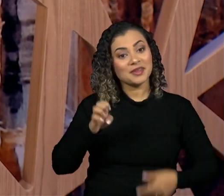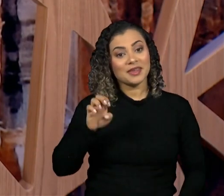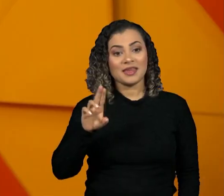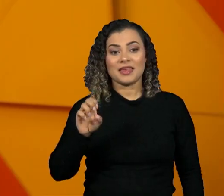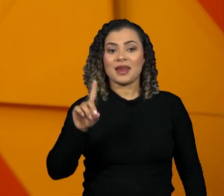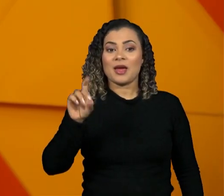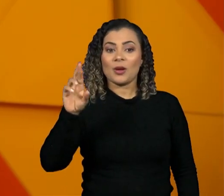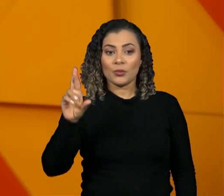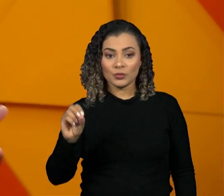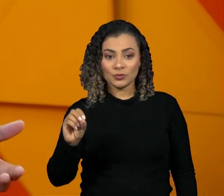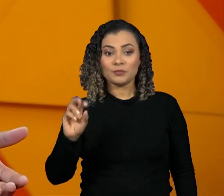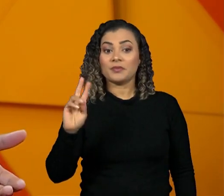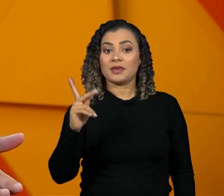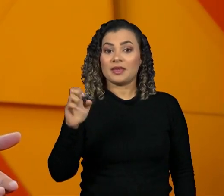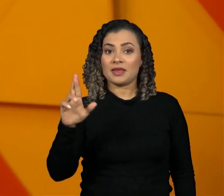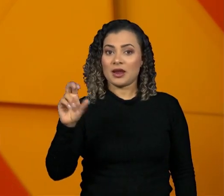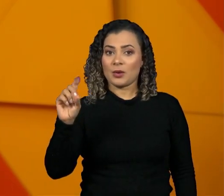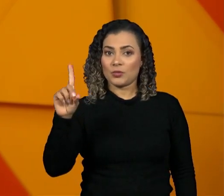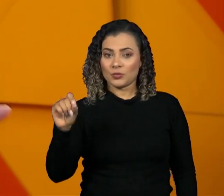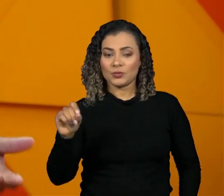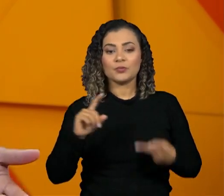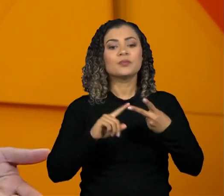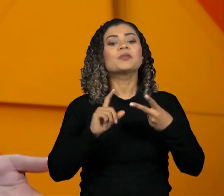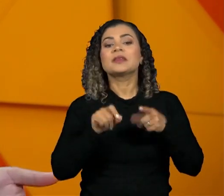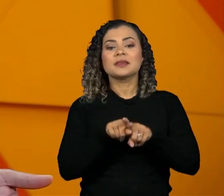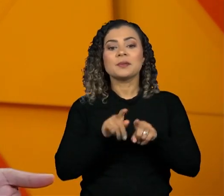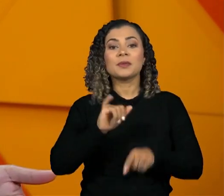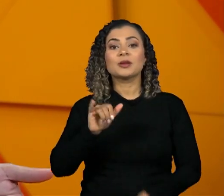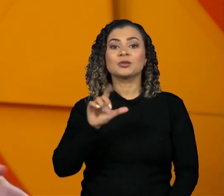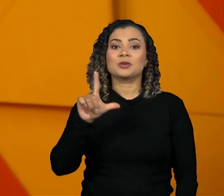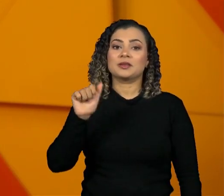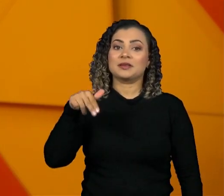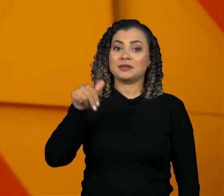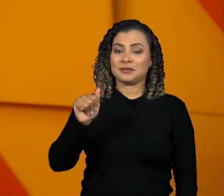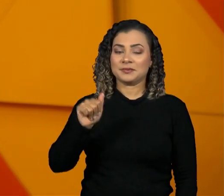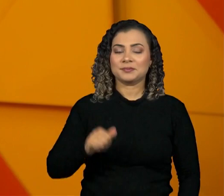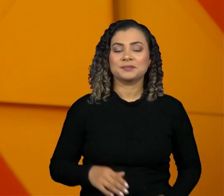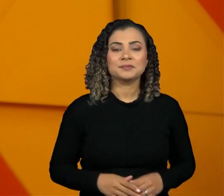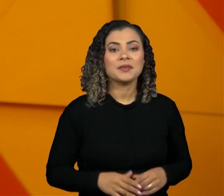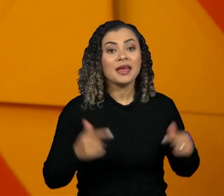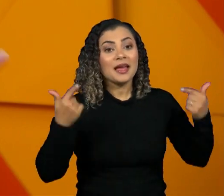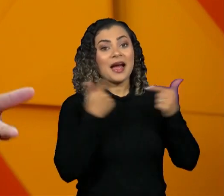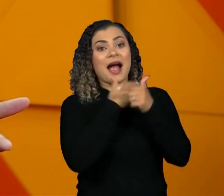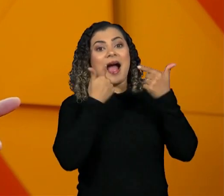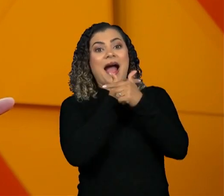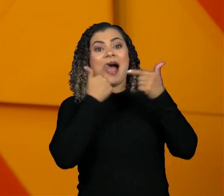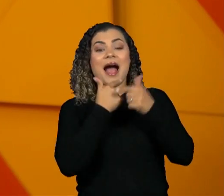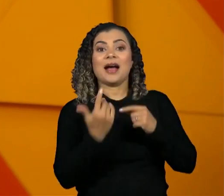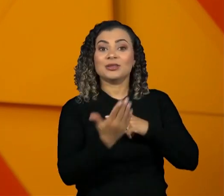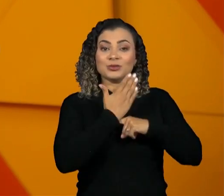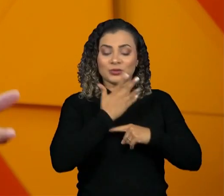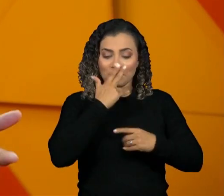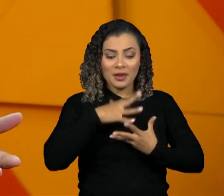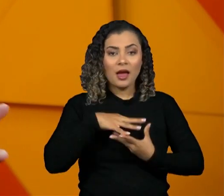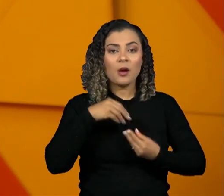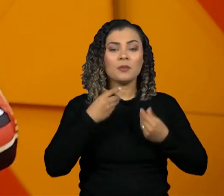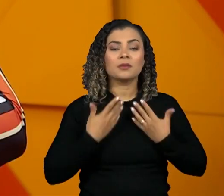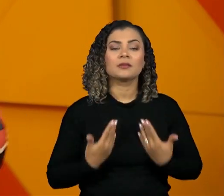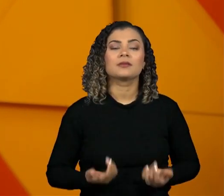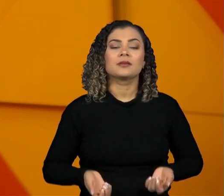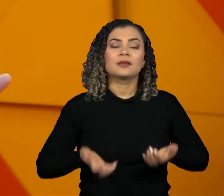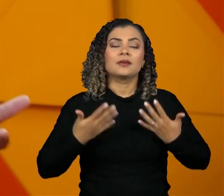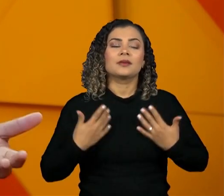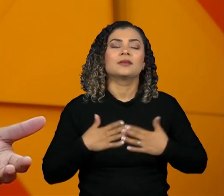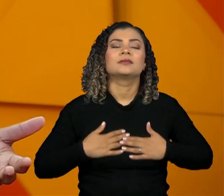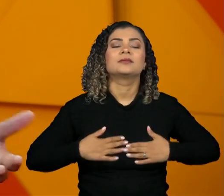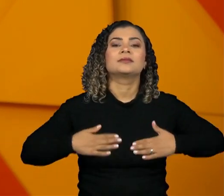Silva. Uma boa gargalhada lava a alma, não é verdade? Por um instante a gente acaba esquecendo dos problemas, relaxa e aproveita